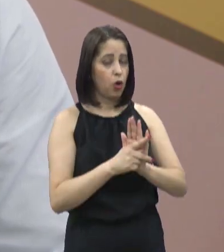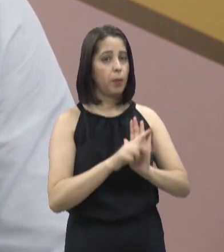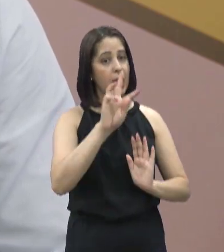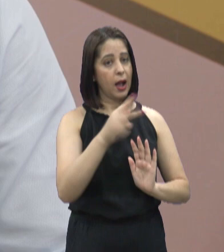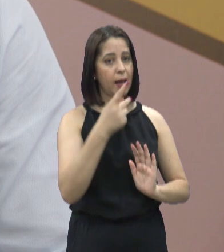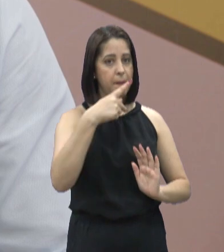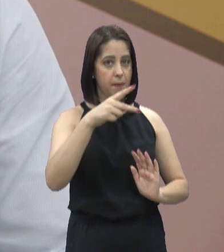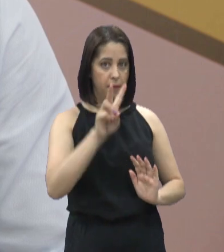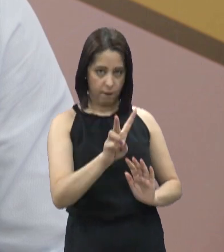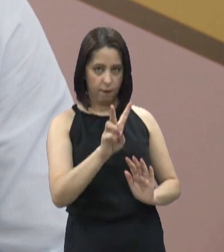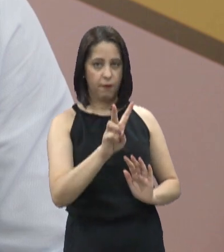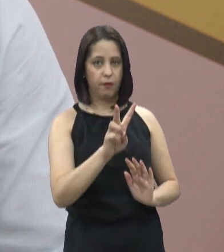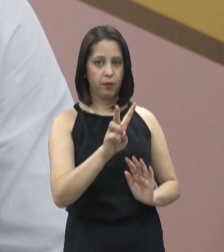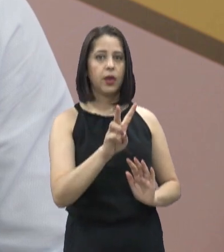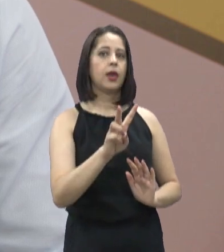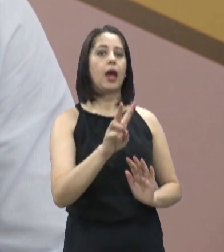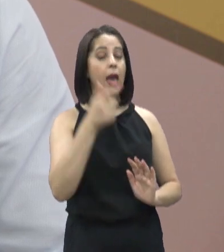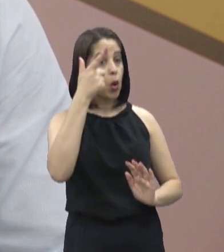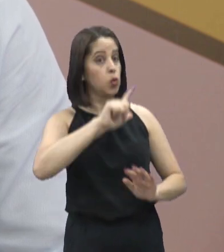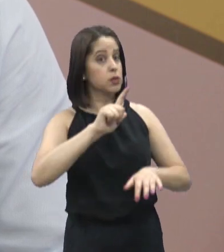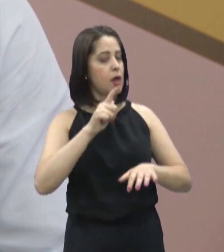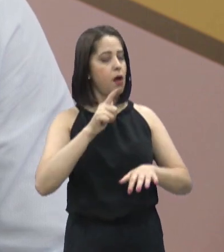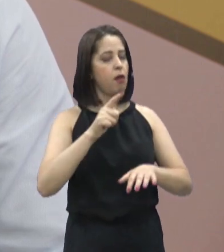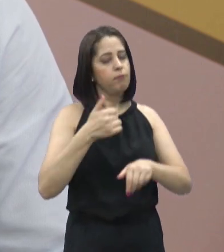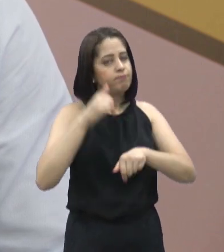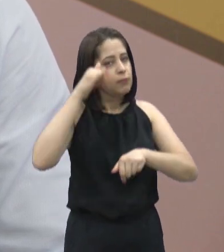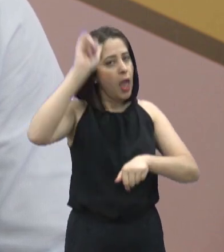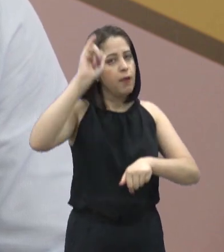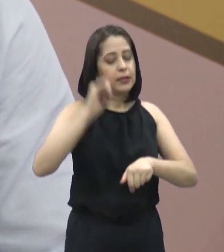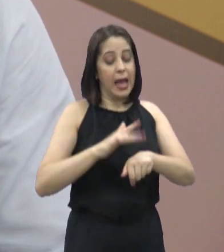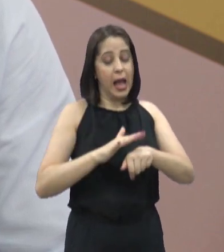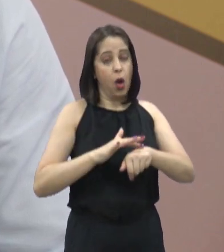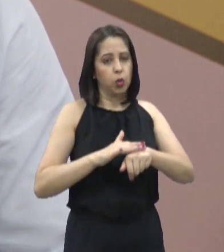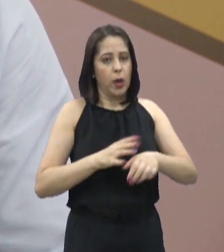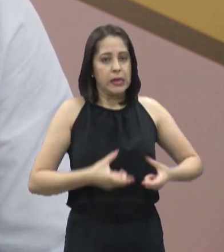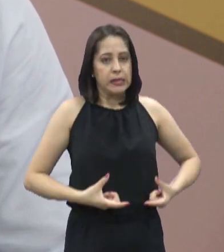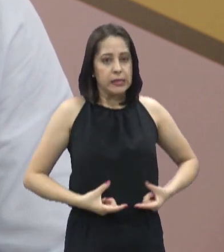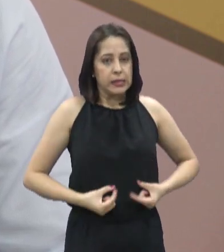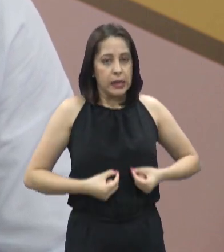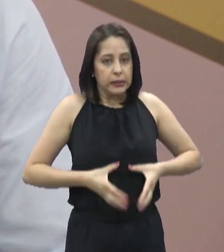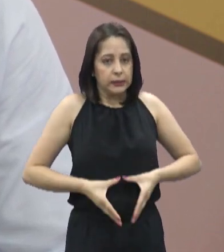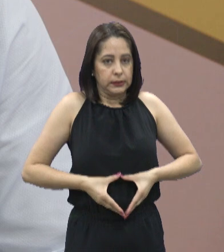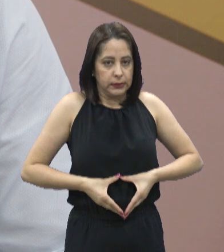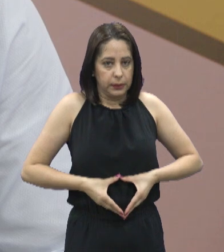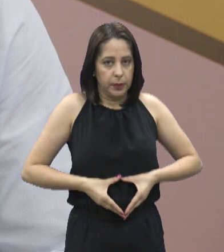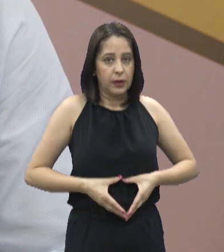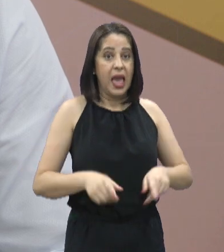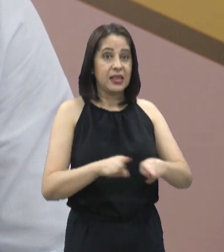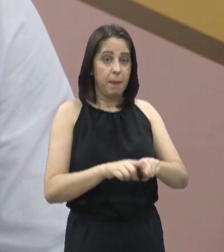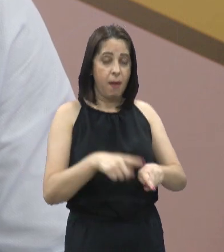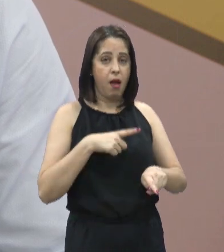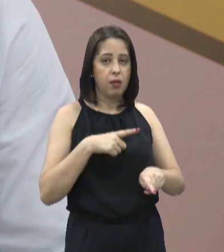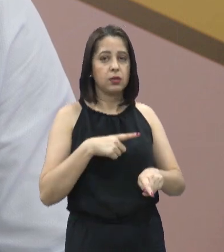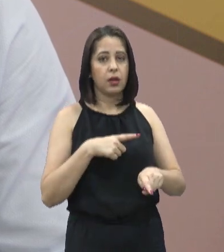que com isso a gente consegue fazer a prevenção do câncer de colo uterino. Os outros tumores